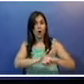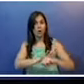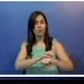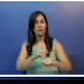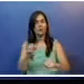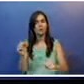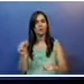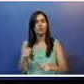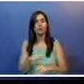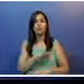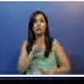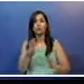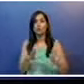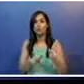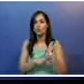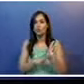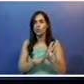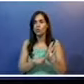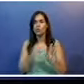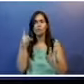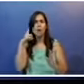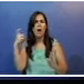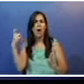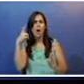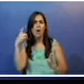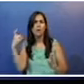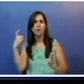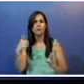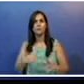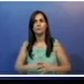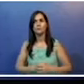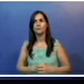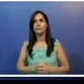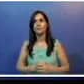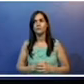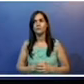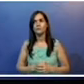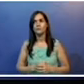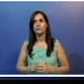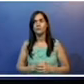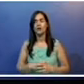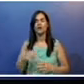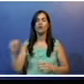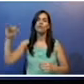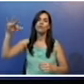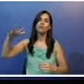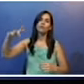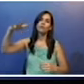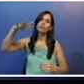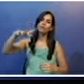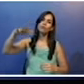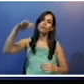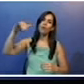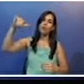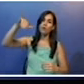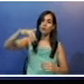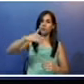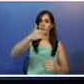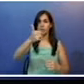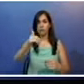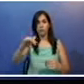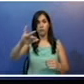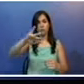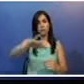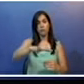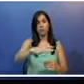tocarem, atira-se. E, ó, delicioso voo,